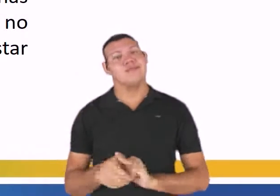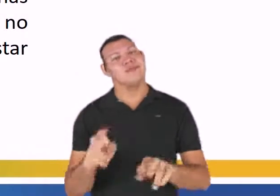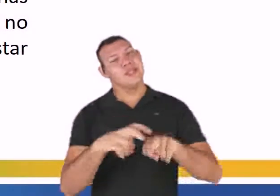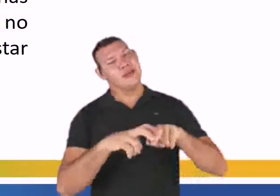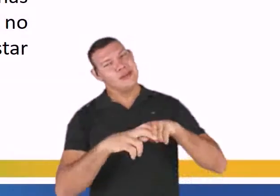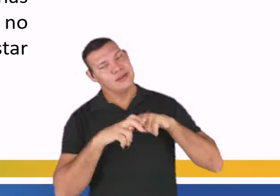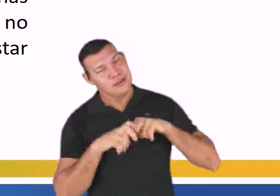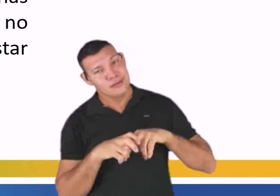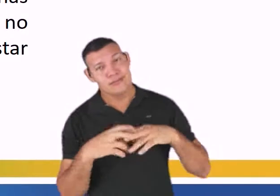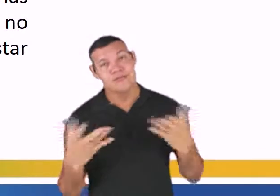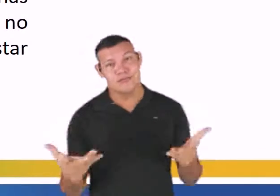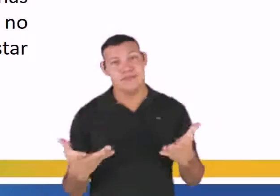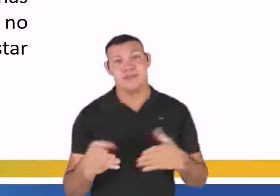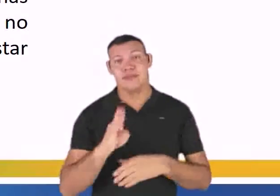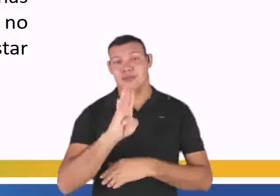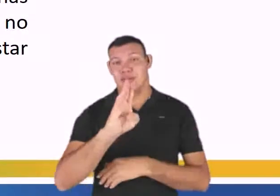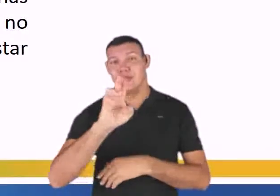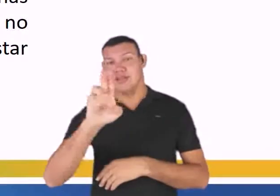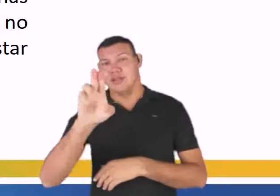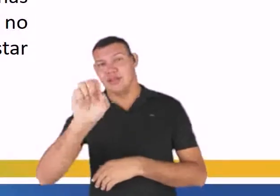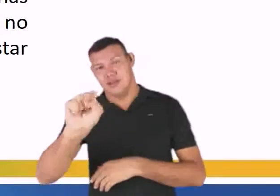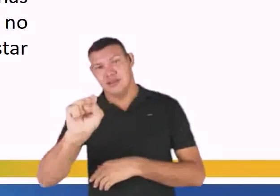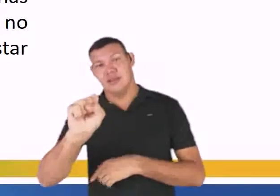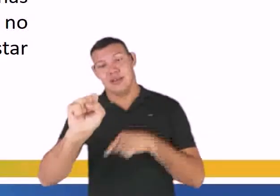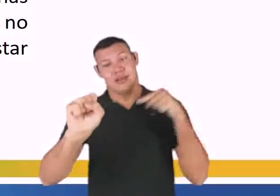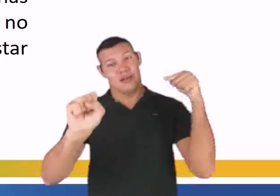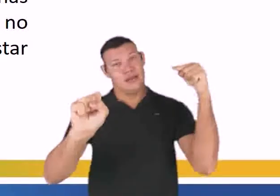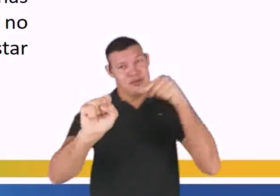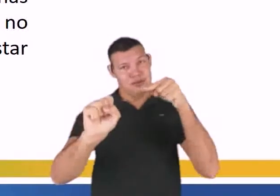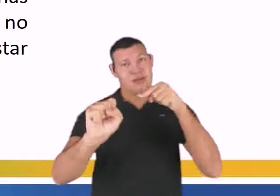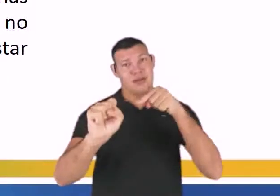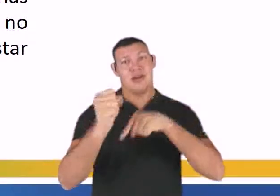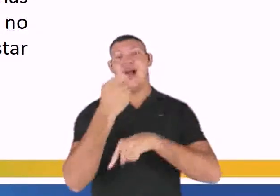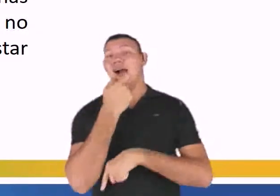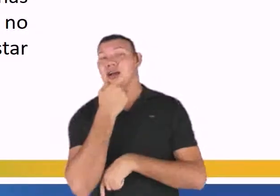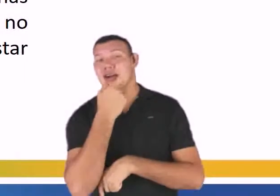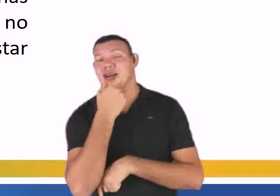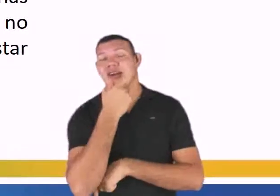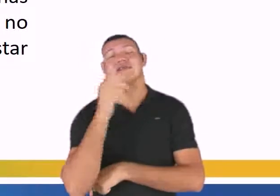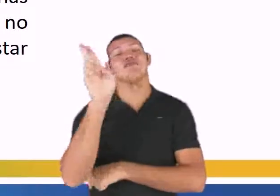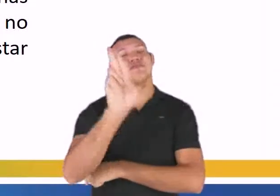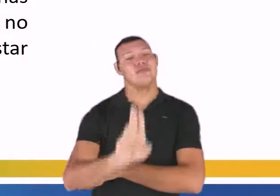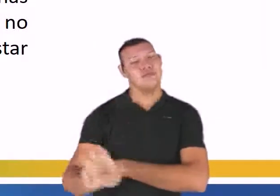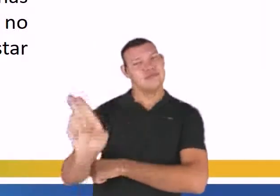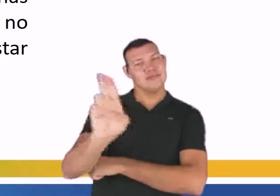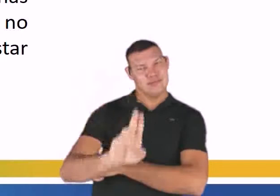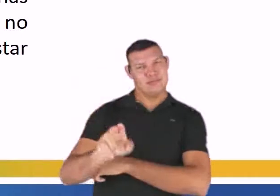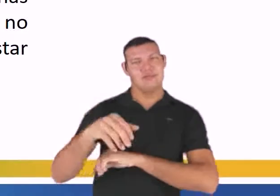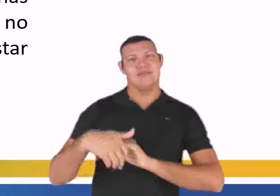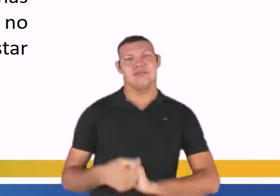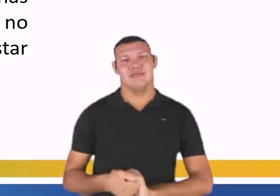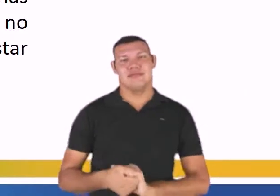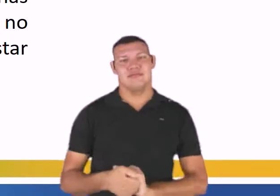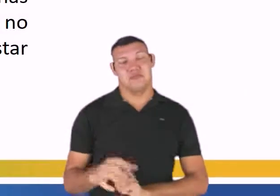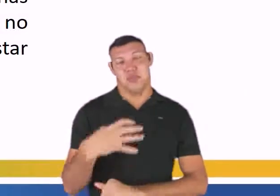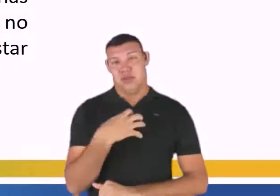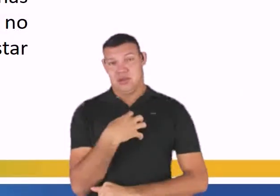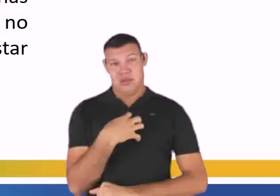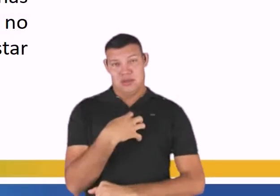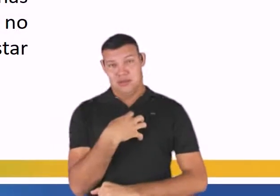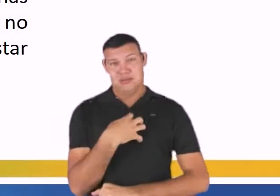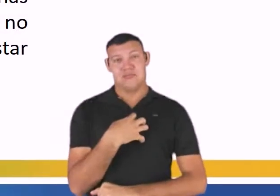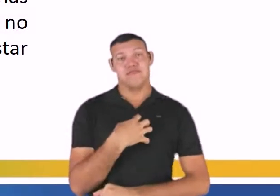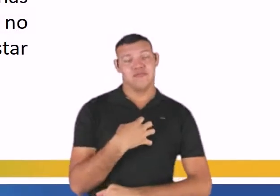isso mesmo é que a palavra bus, vinda do inglês, é utilizada, tá? Essa é uma maneira muito